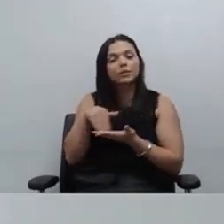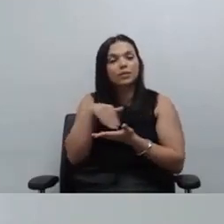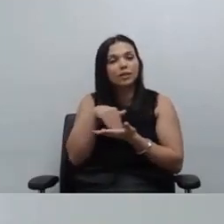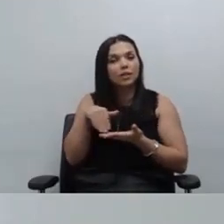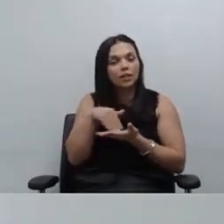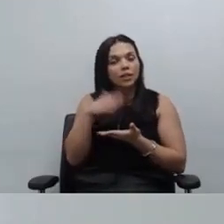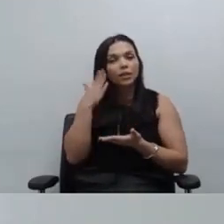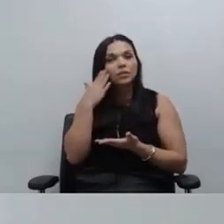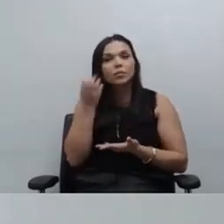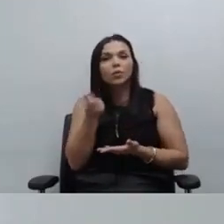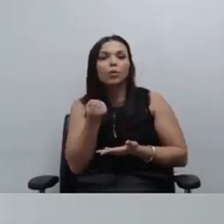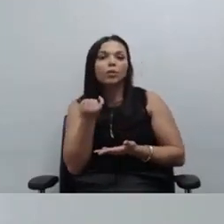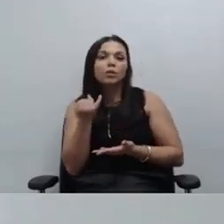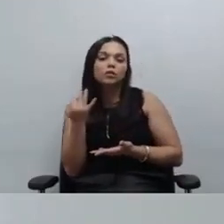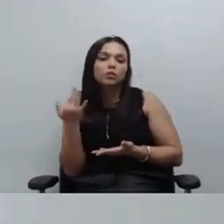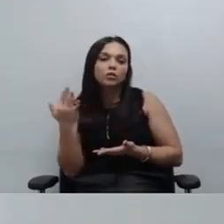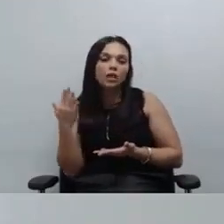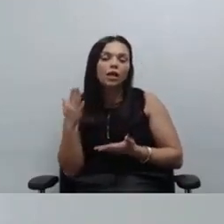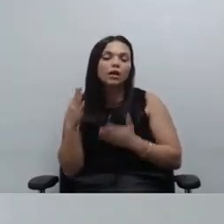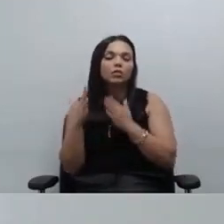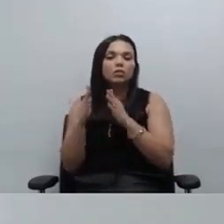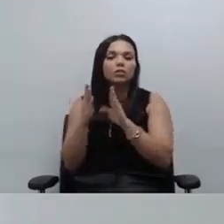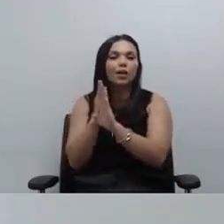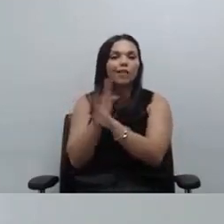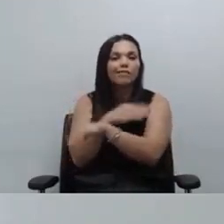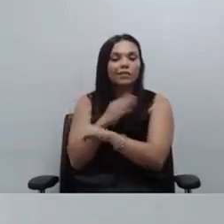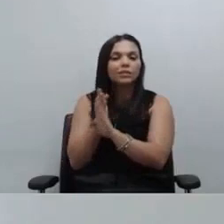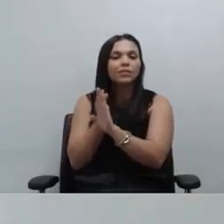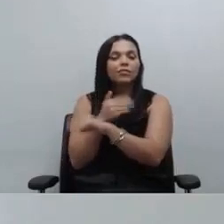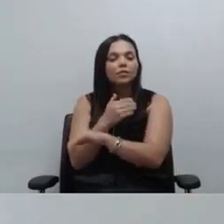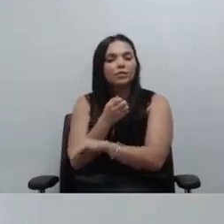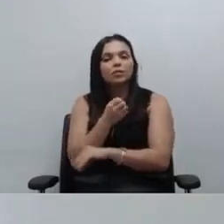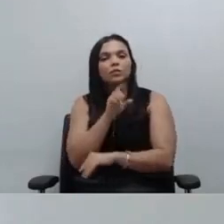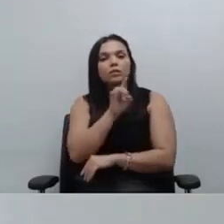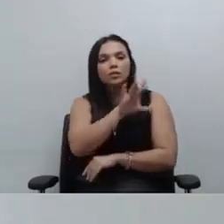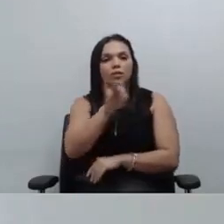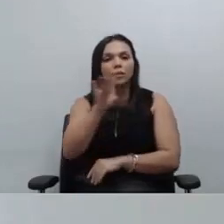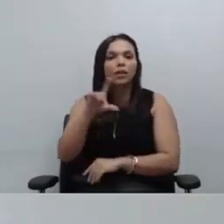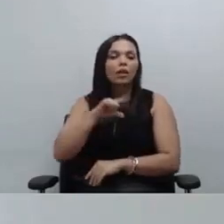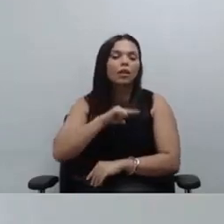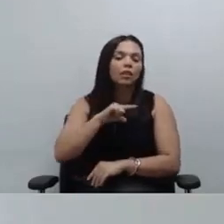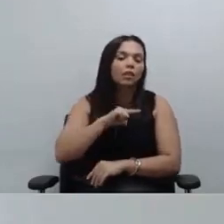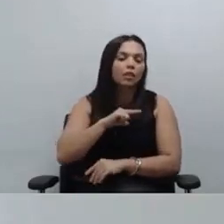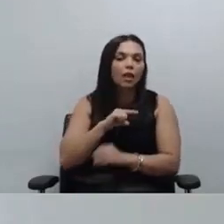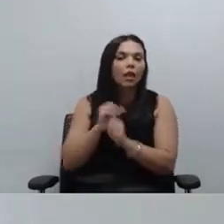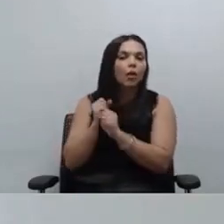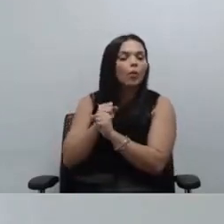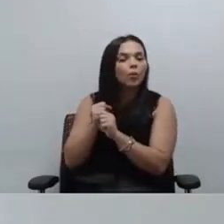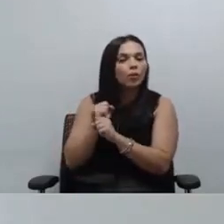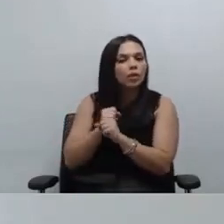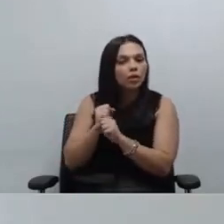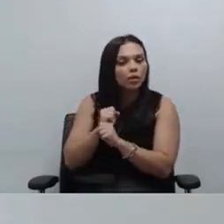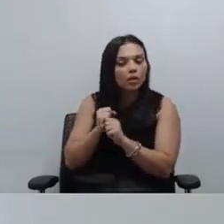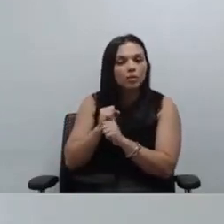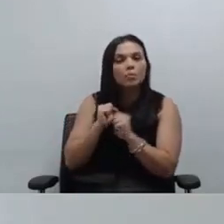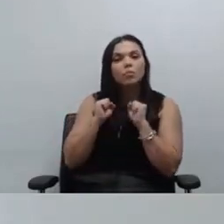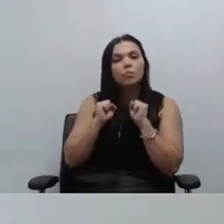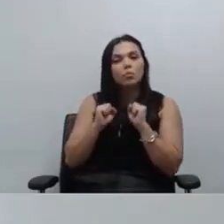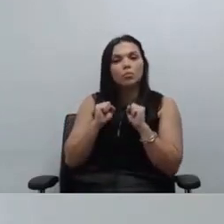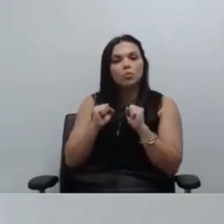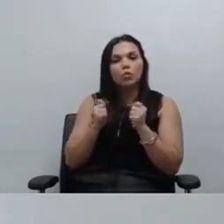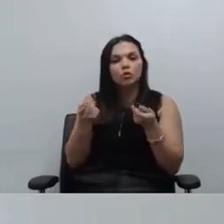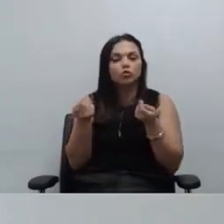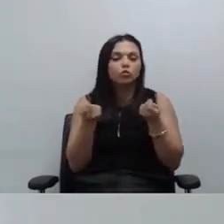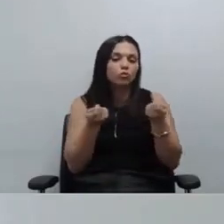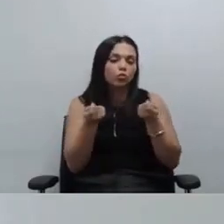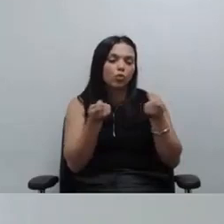quantidade de afastamentos que cada defensor ou cada defensora, cada servidor ou servidora teve. Podemos estabelecer esse